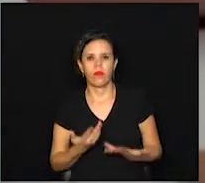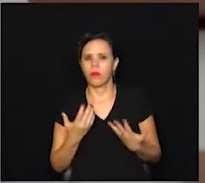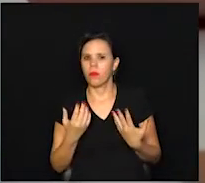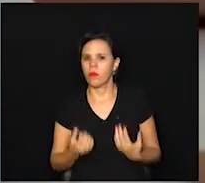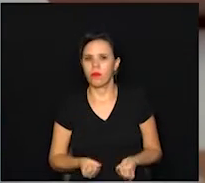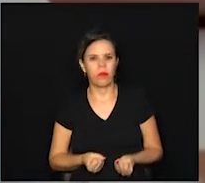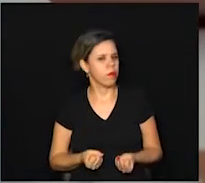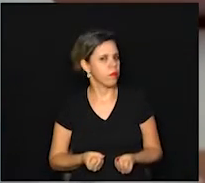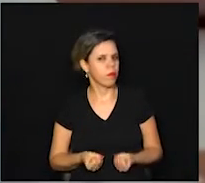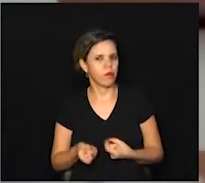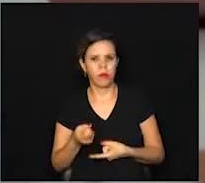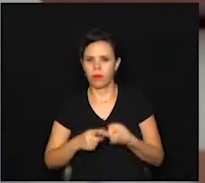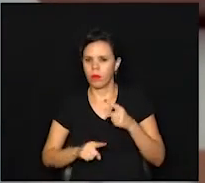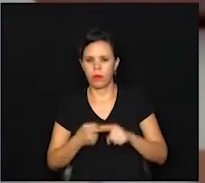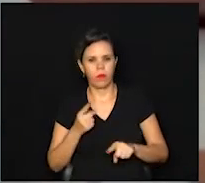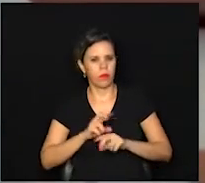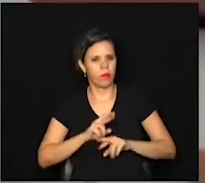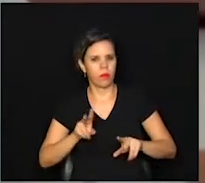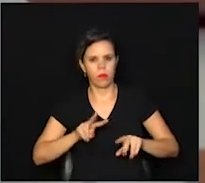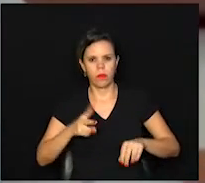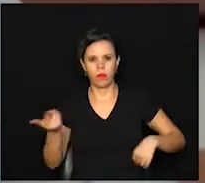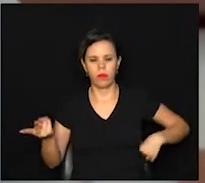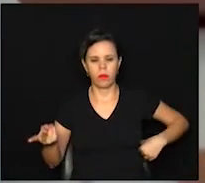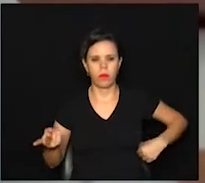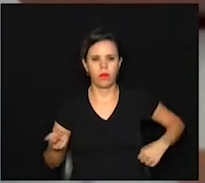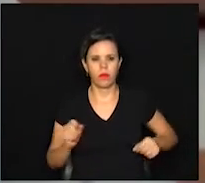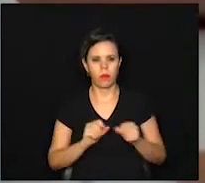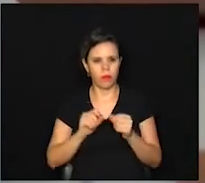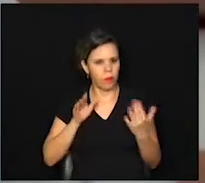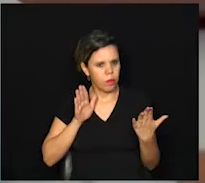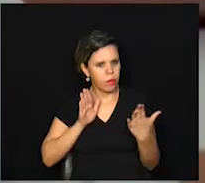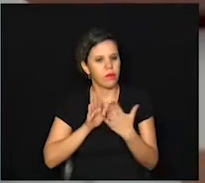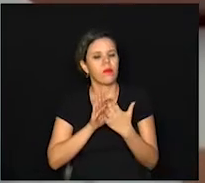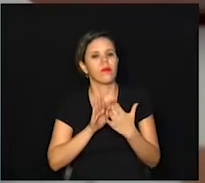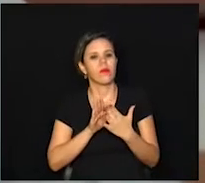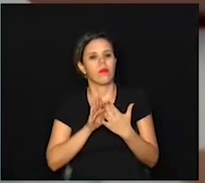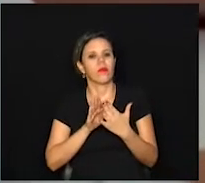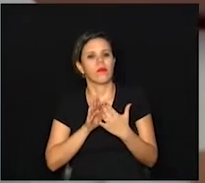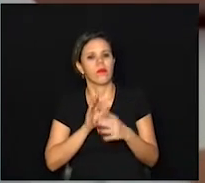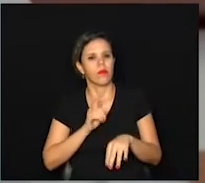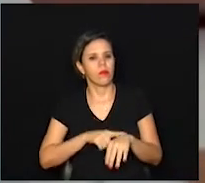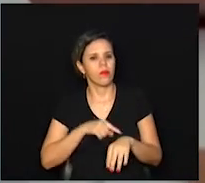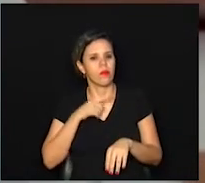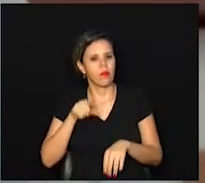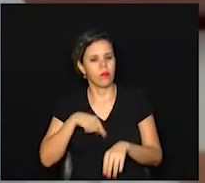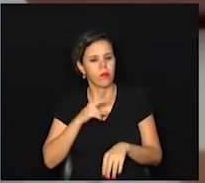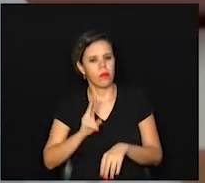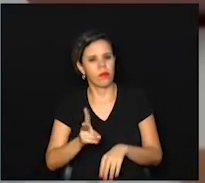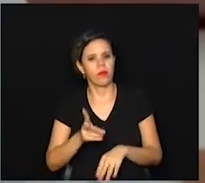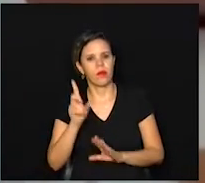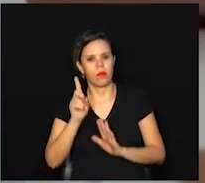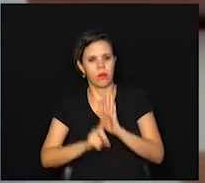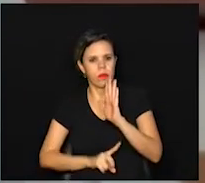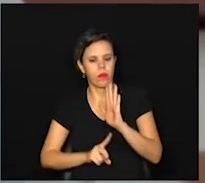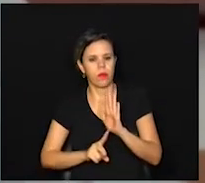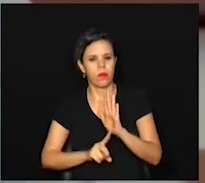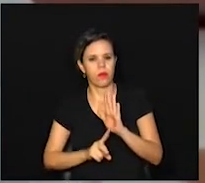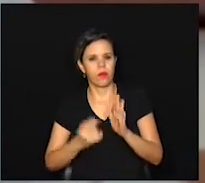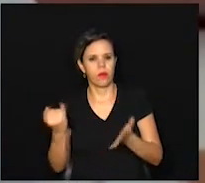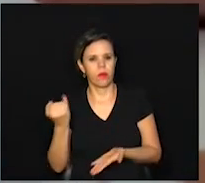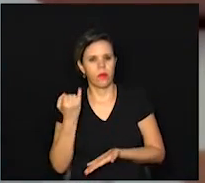tipo de pacto, pelo contrário, né? Eles fazem um enfrentamento a todo momento a esses direitos